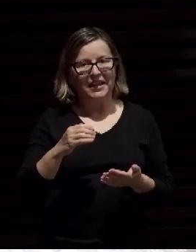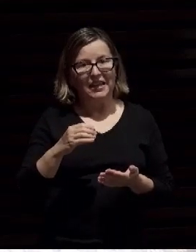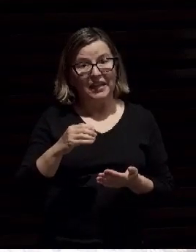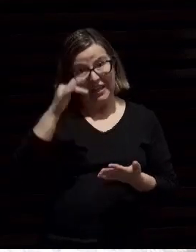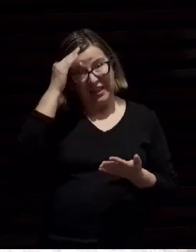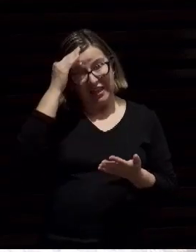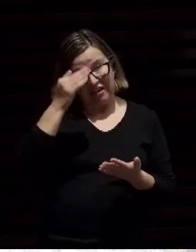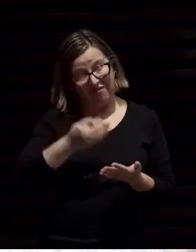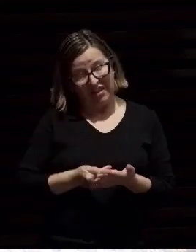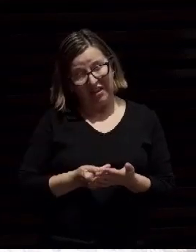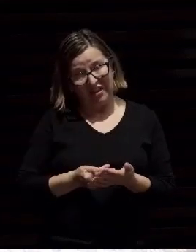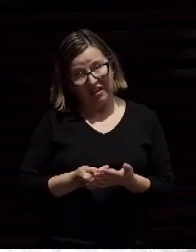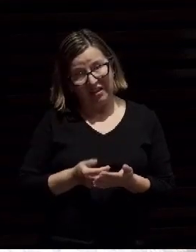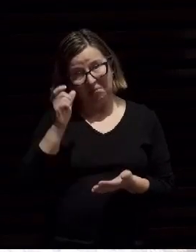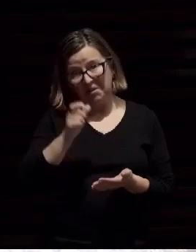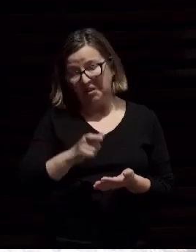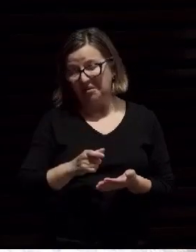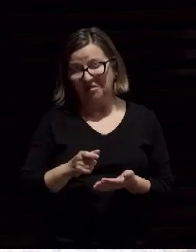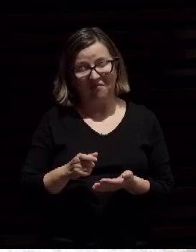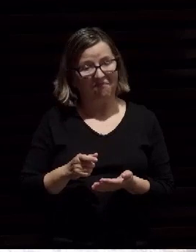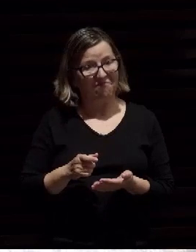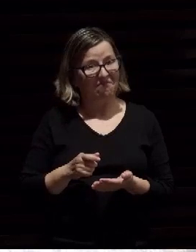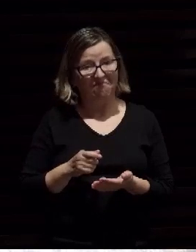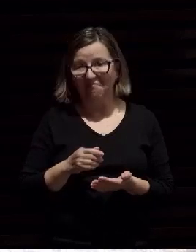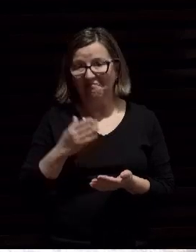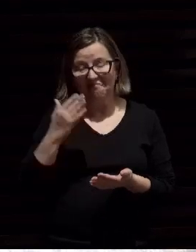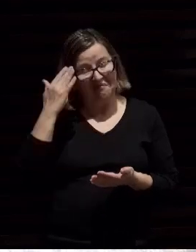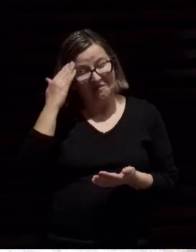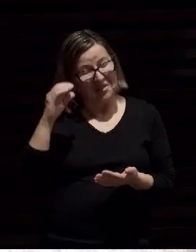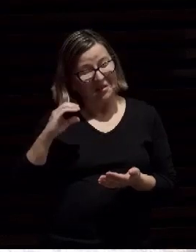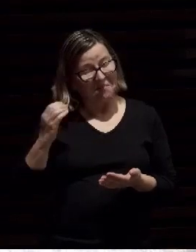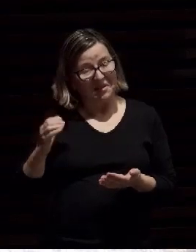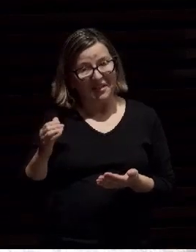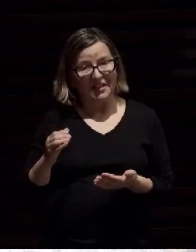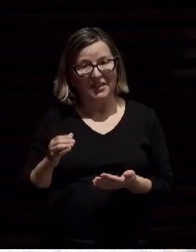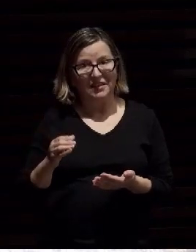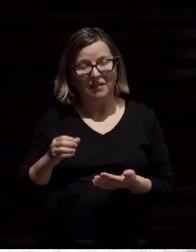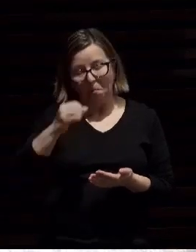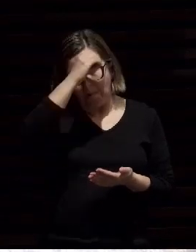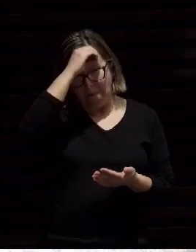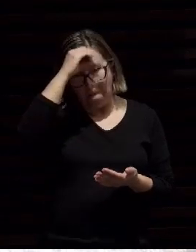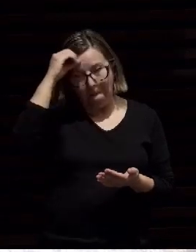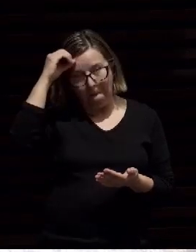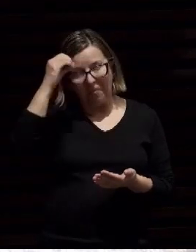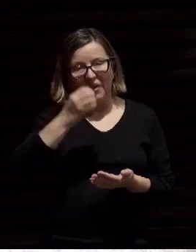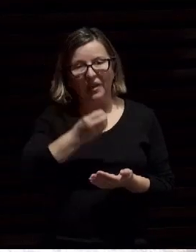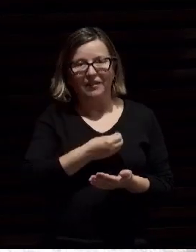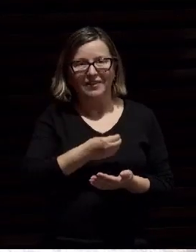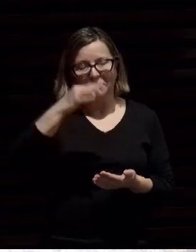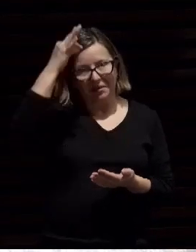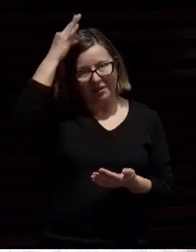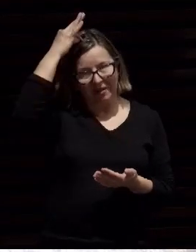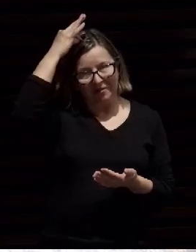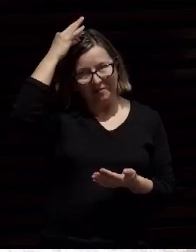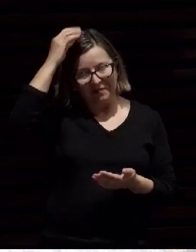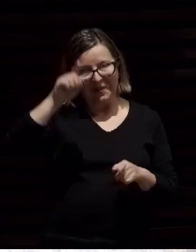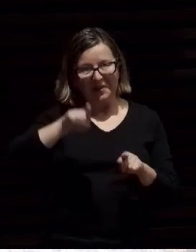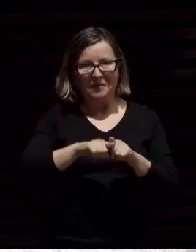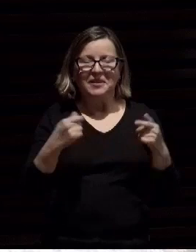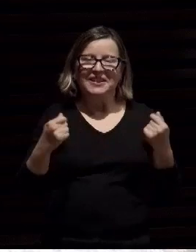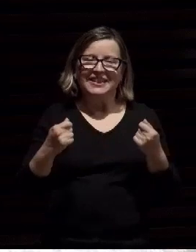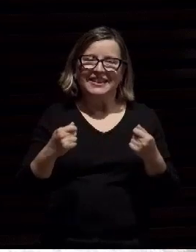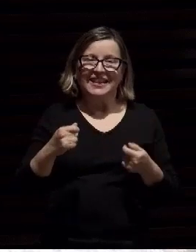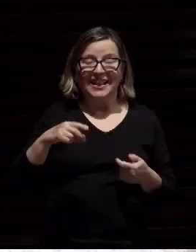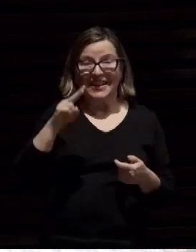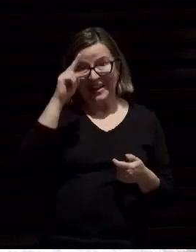inexperiente em ciência e muito ignorante de vida espiritual. Mas devemos nos lembrar que